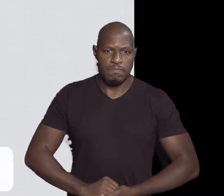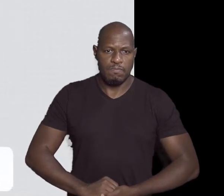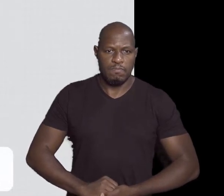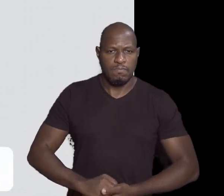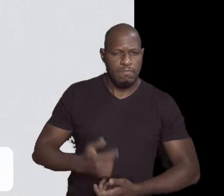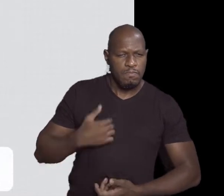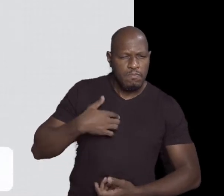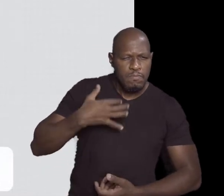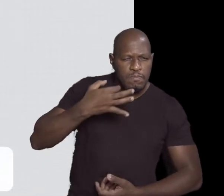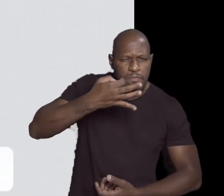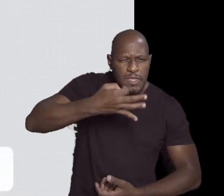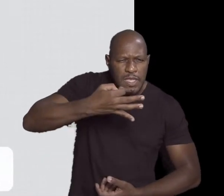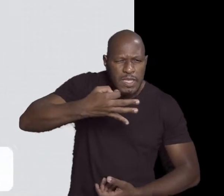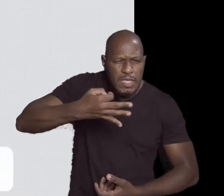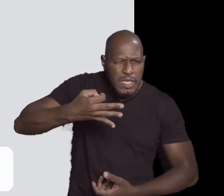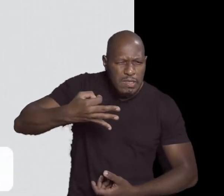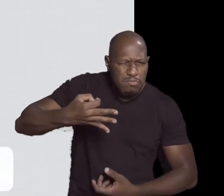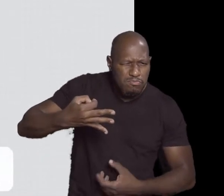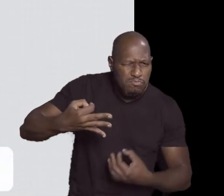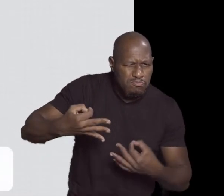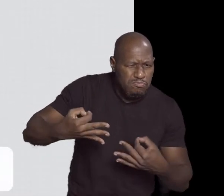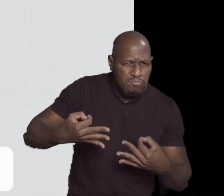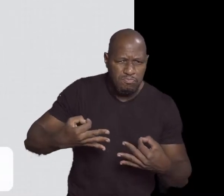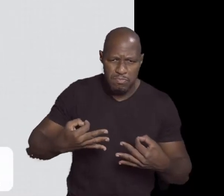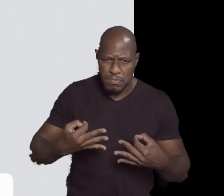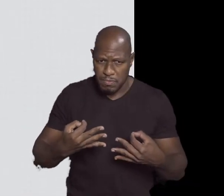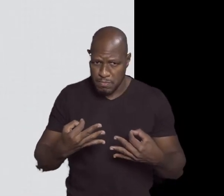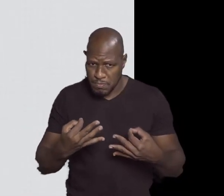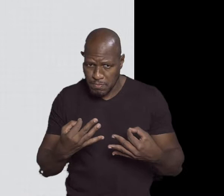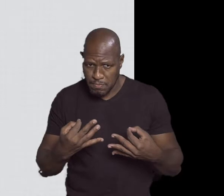para ter certeza que